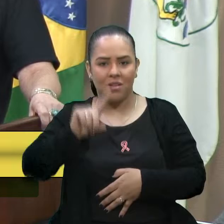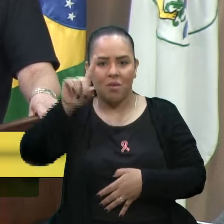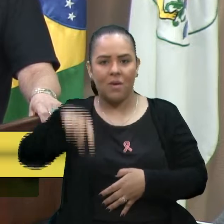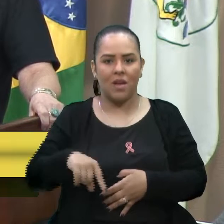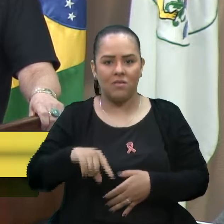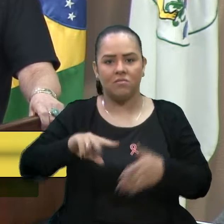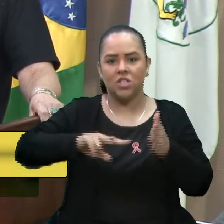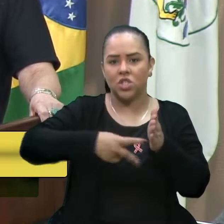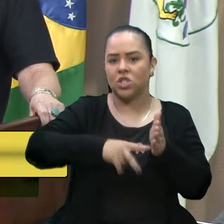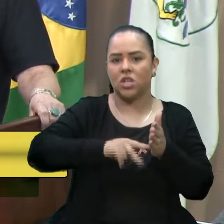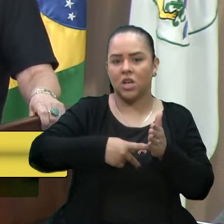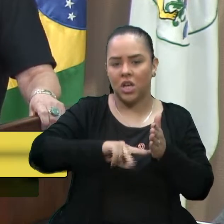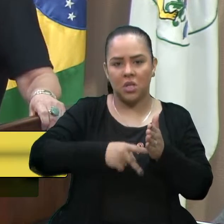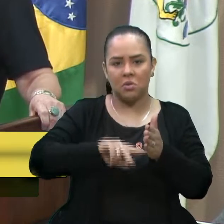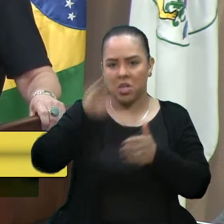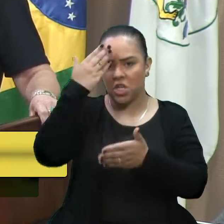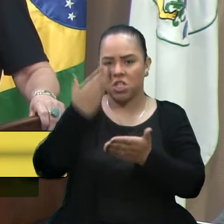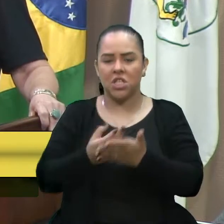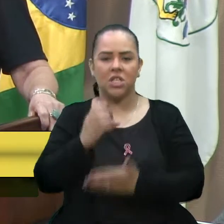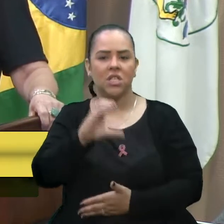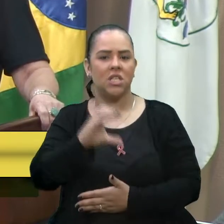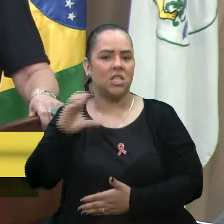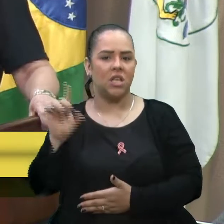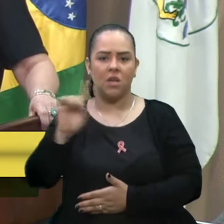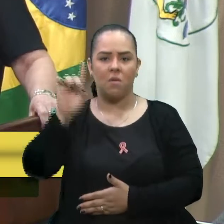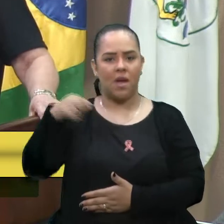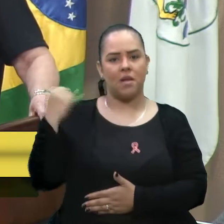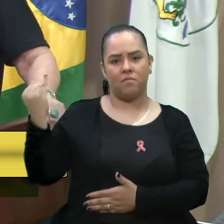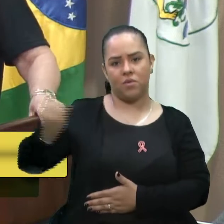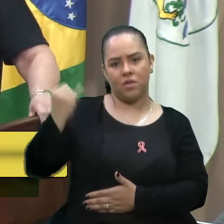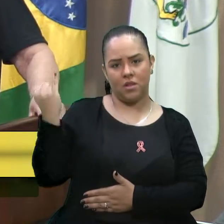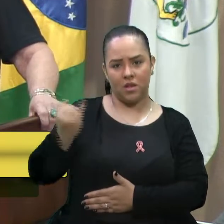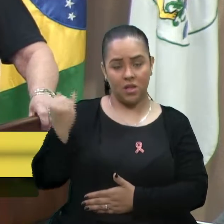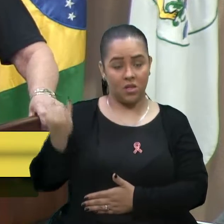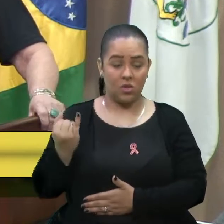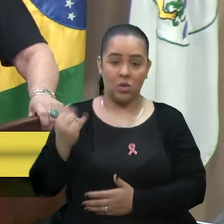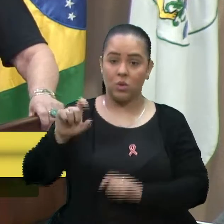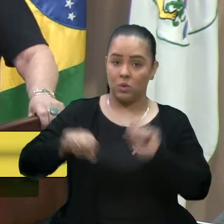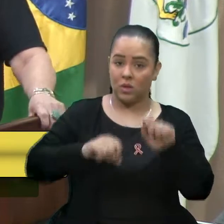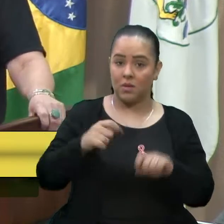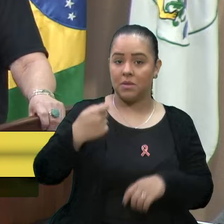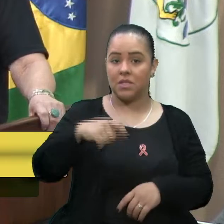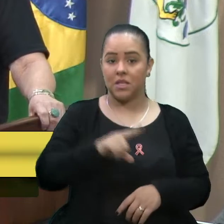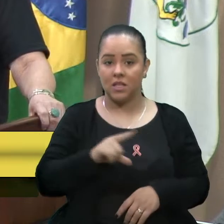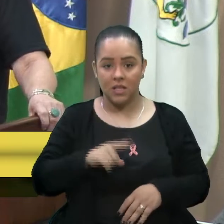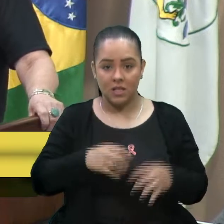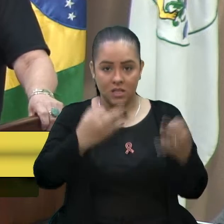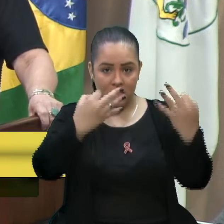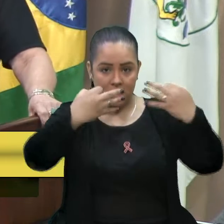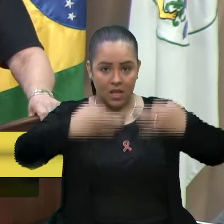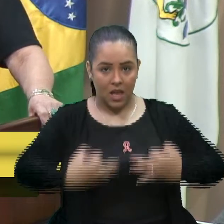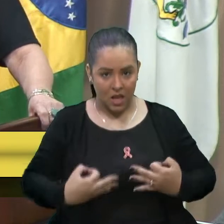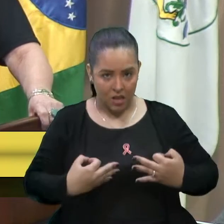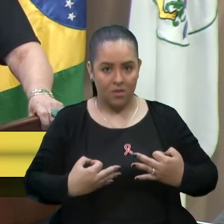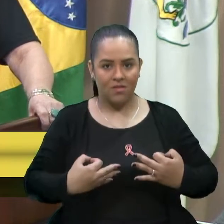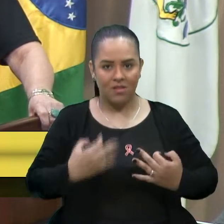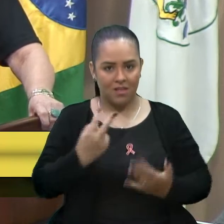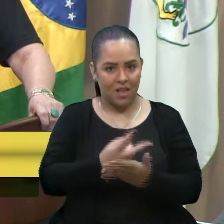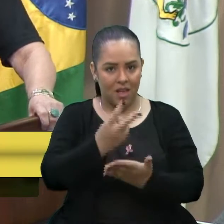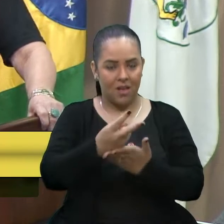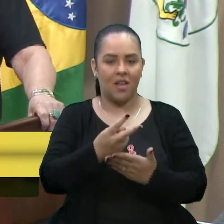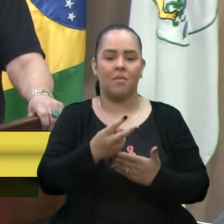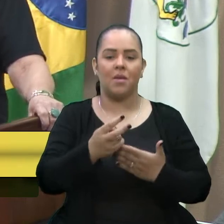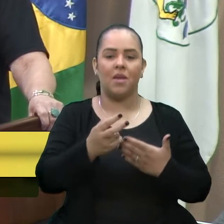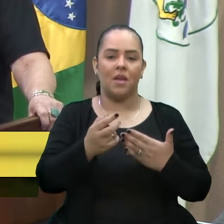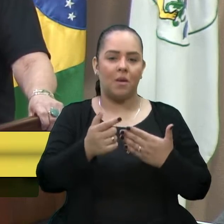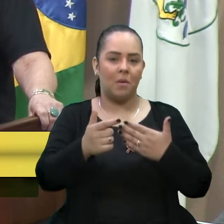acha que os CCs não são importantes na justa medida e quantidade necessária, fazendo o seu papel de